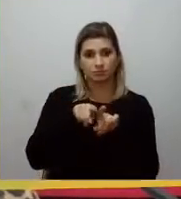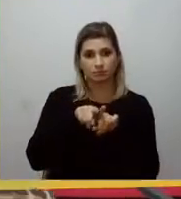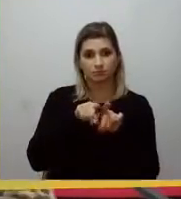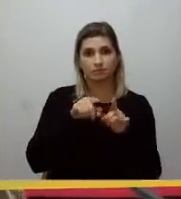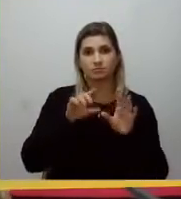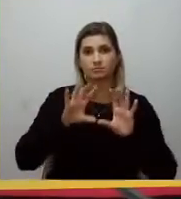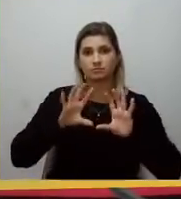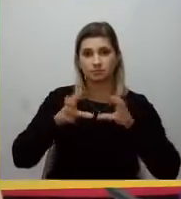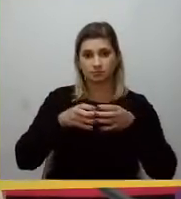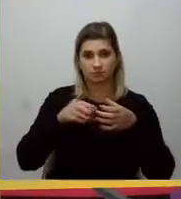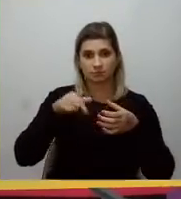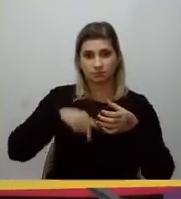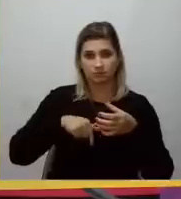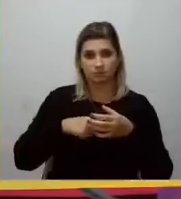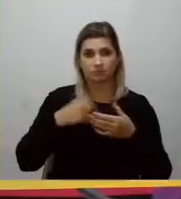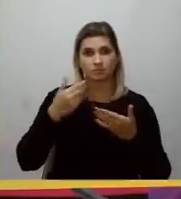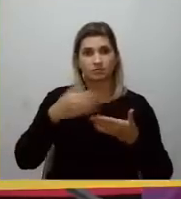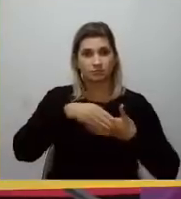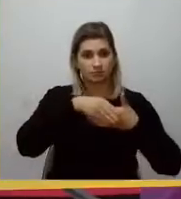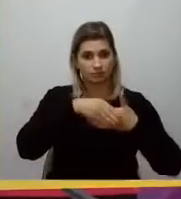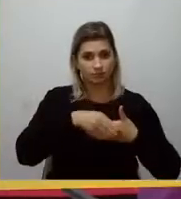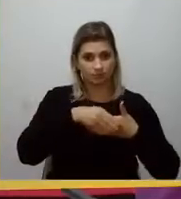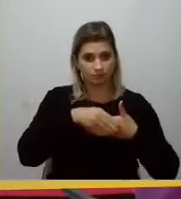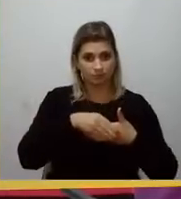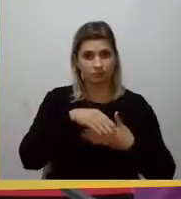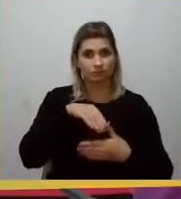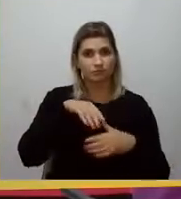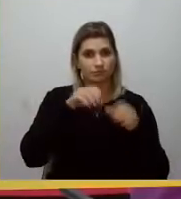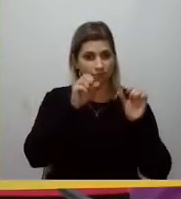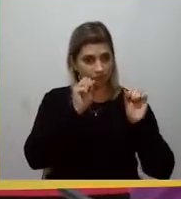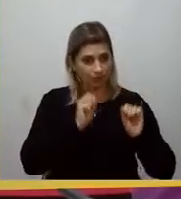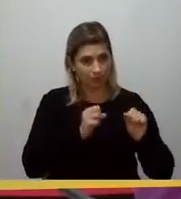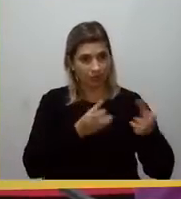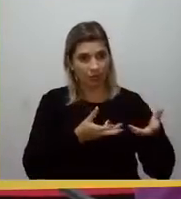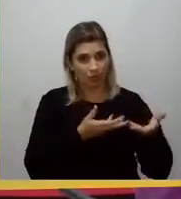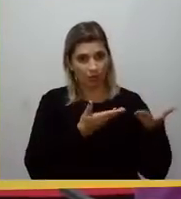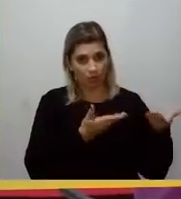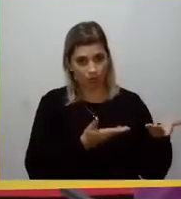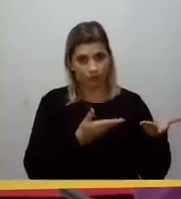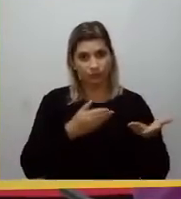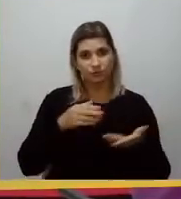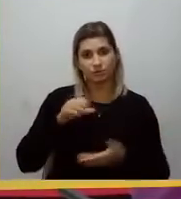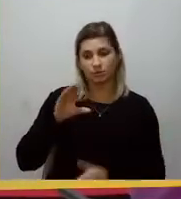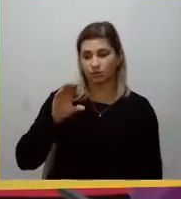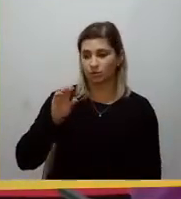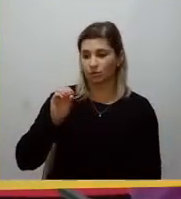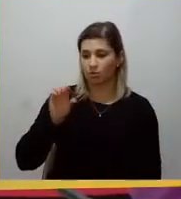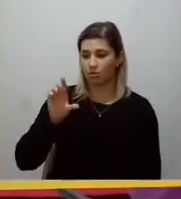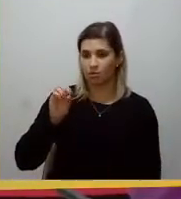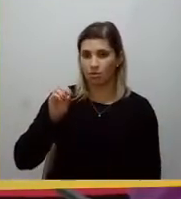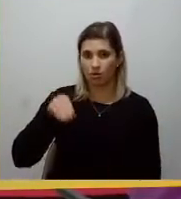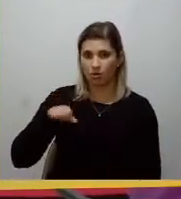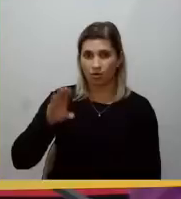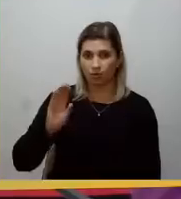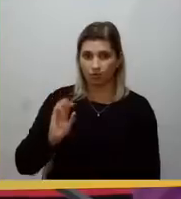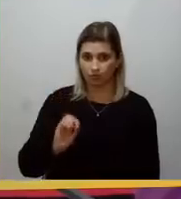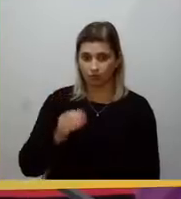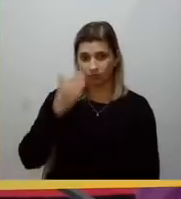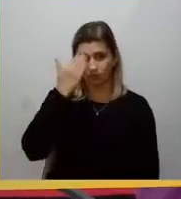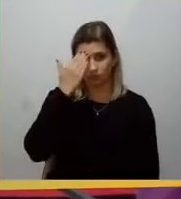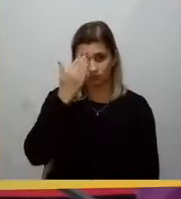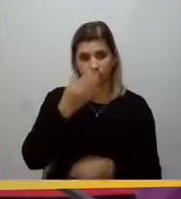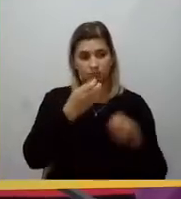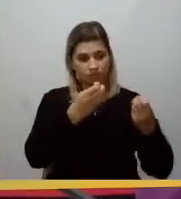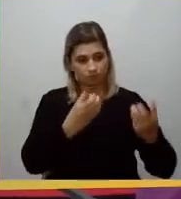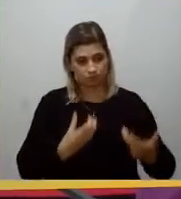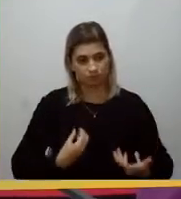comissão. Gostaria de cumprimentar a nossa testemunha da tarde de hoje, senhor Raimundo Colombo, agradecer a presença e os esclarecimentos. E